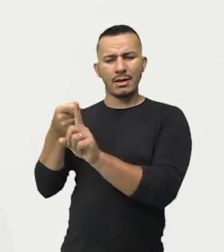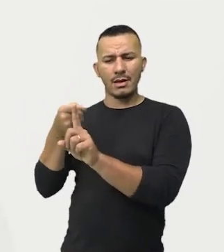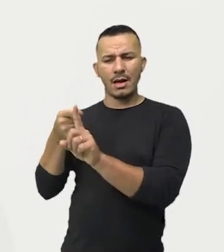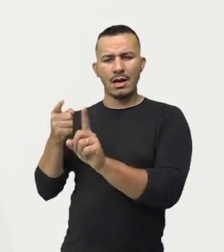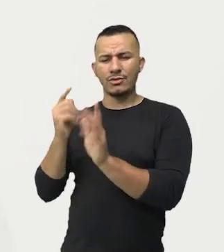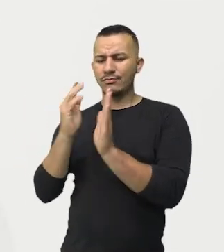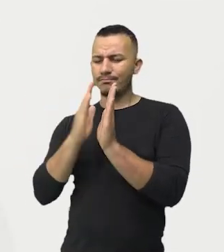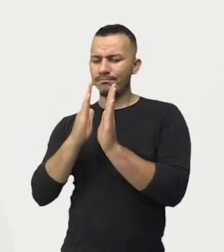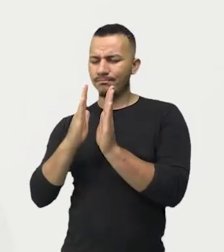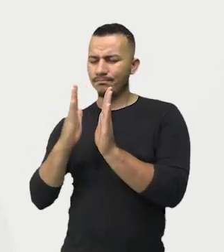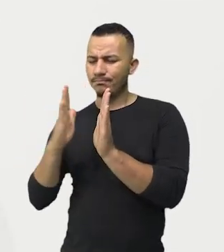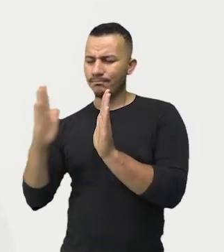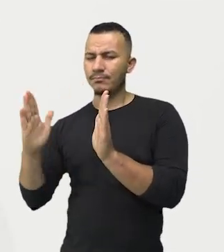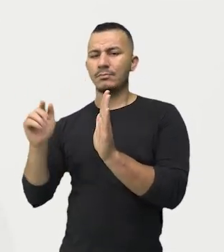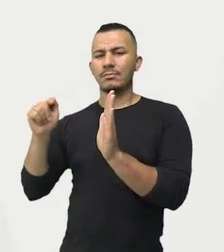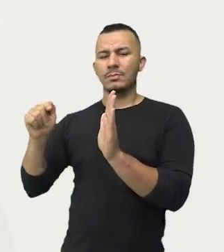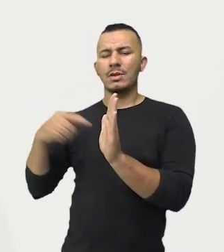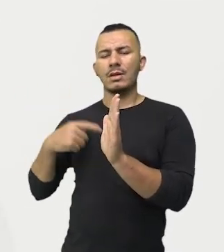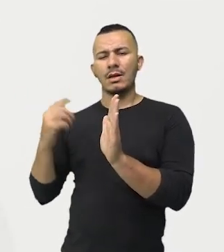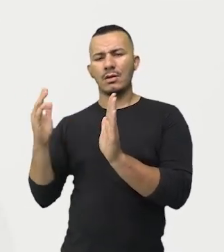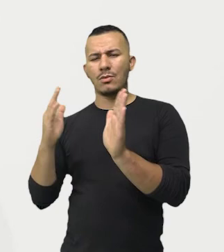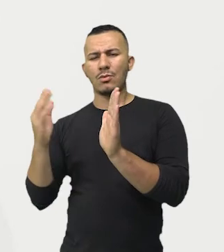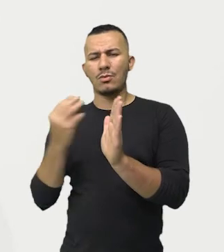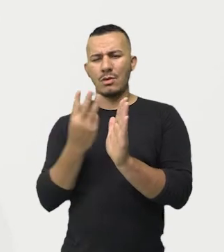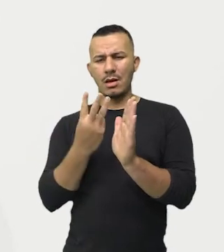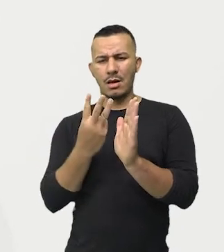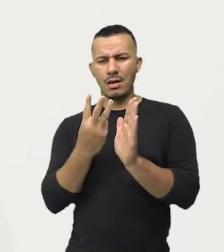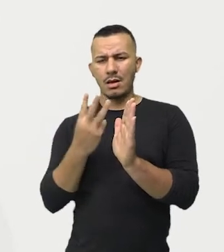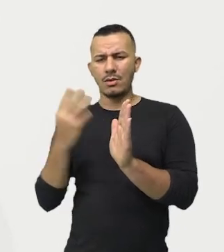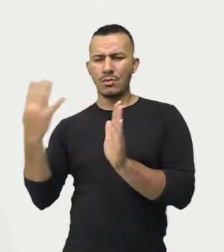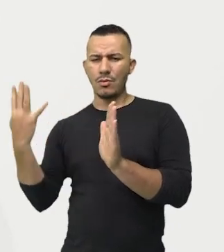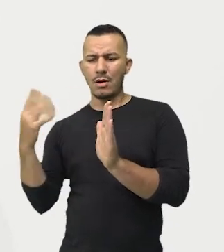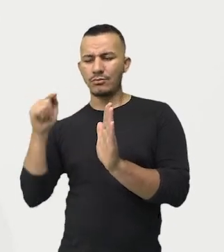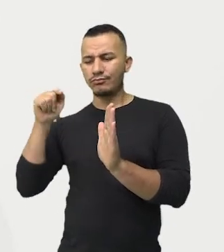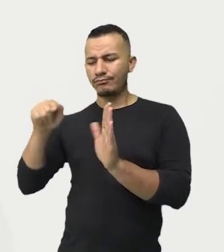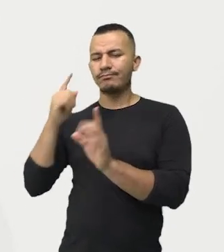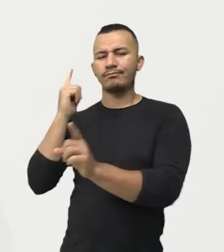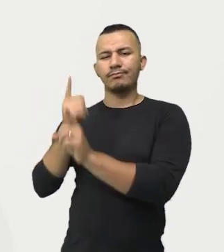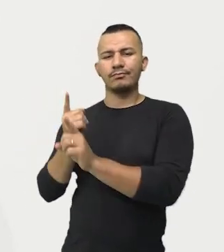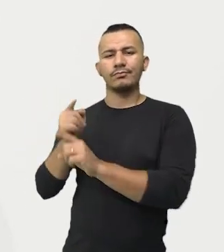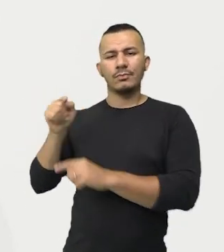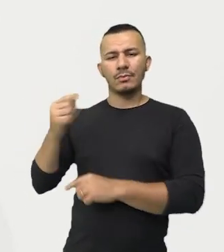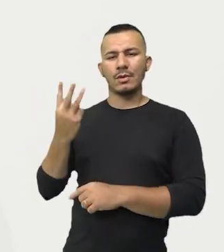aí, entre o 3 e o 4.